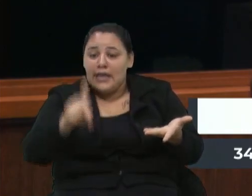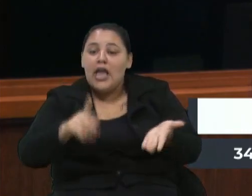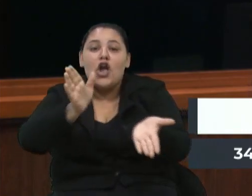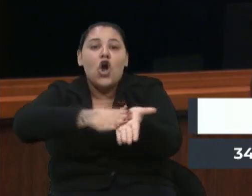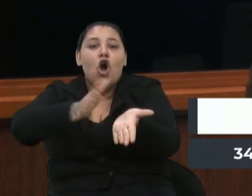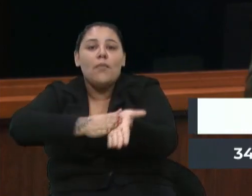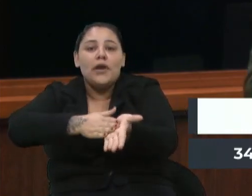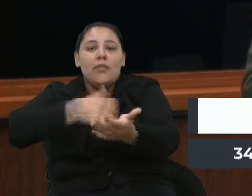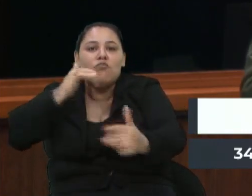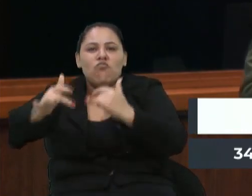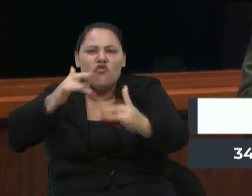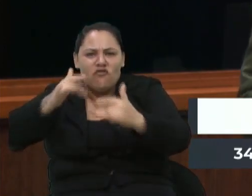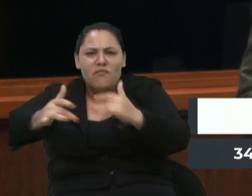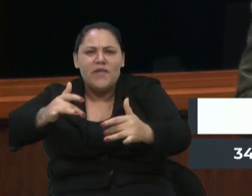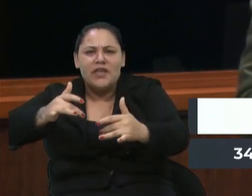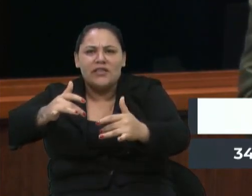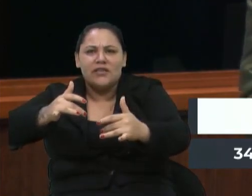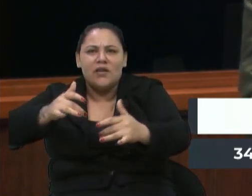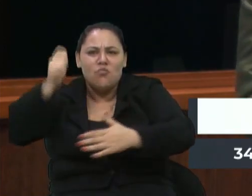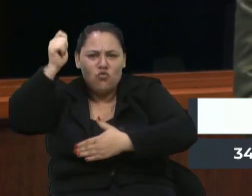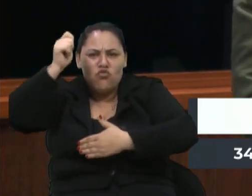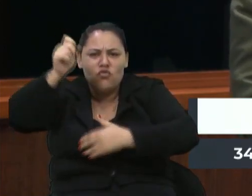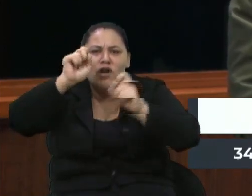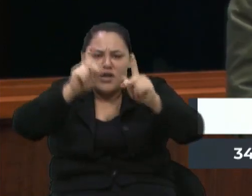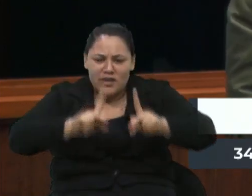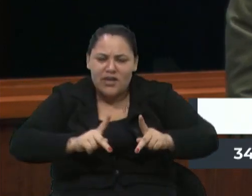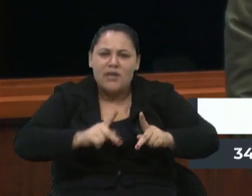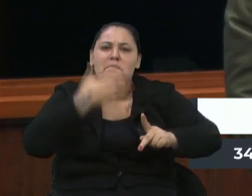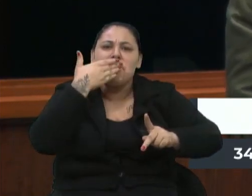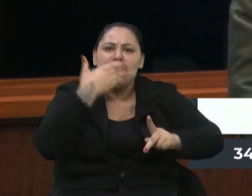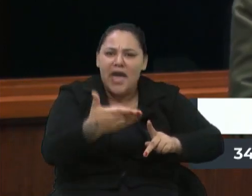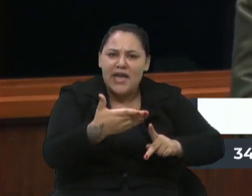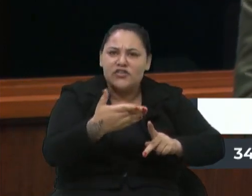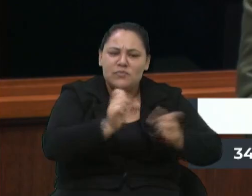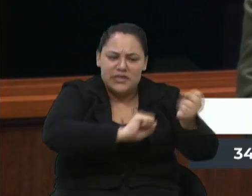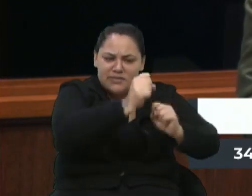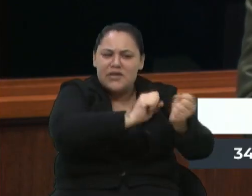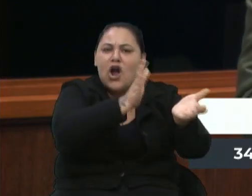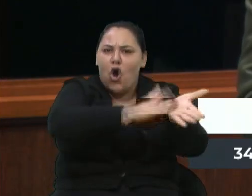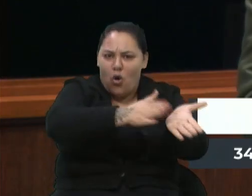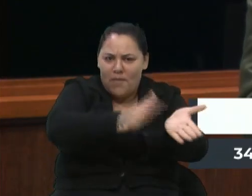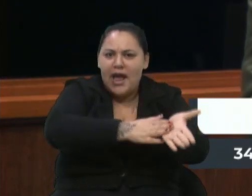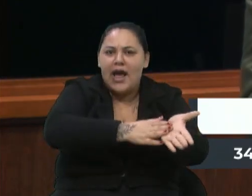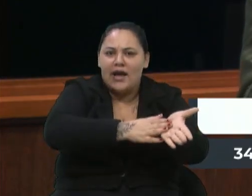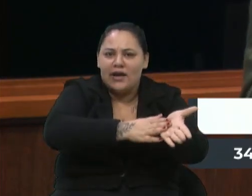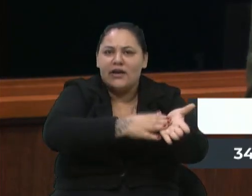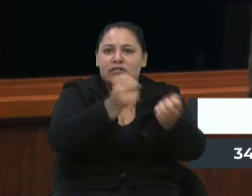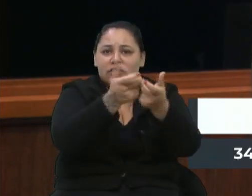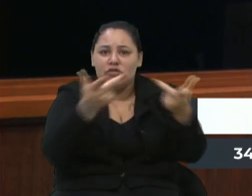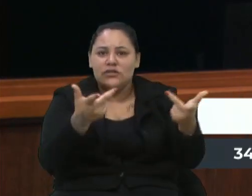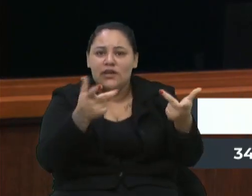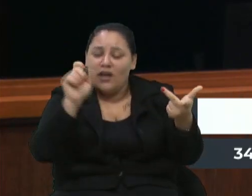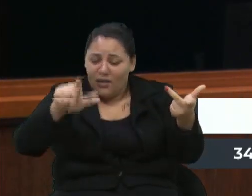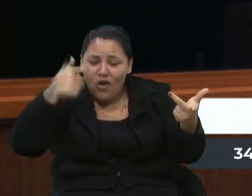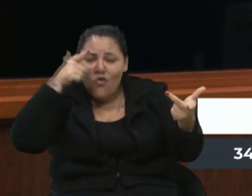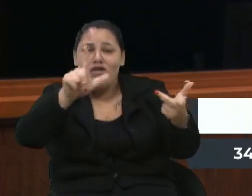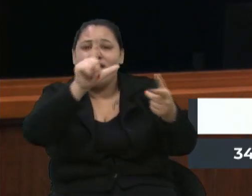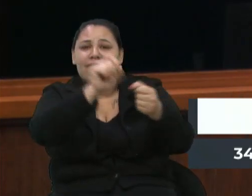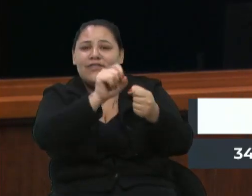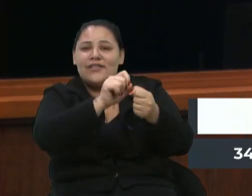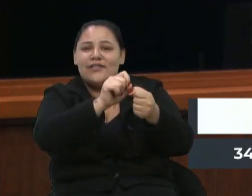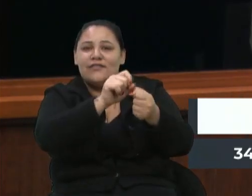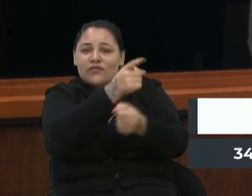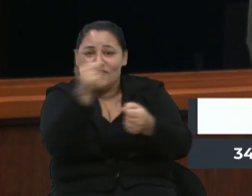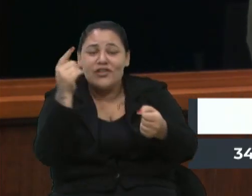se mobiliza, quem vai nos órgãos cobrar e pedir essa mobilização é quem ganha. A gente sabe que é